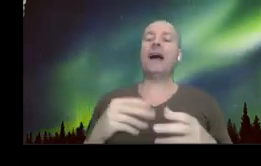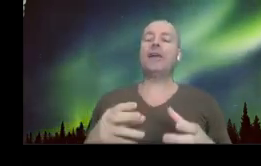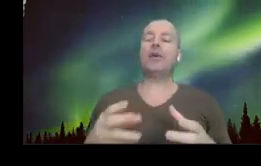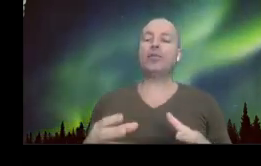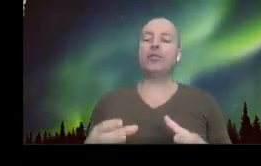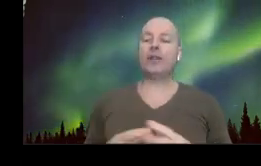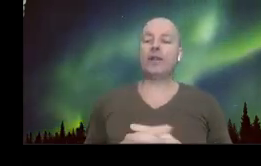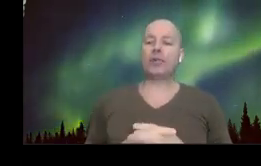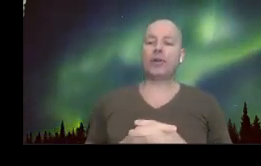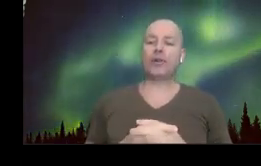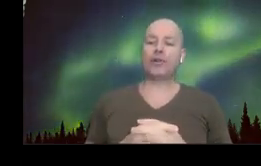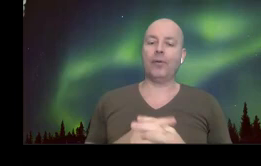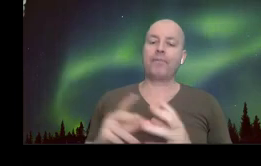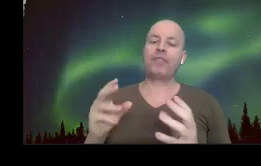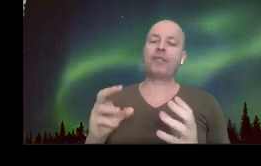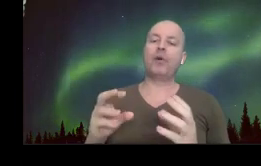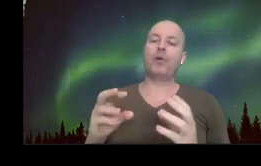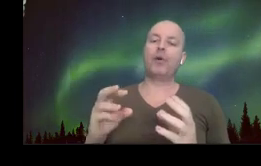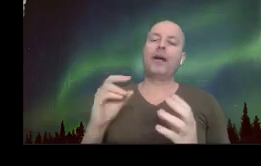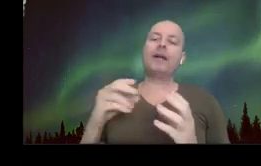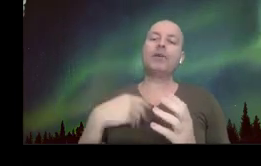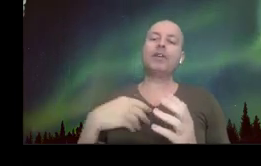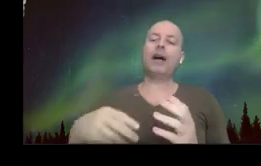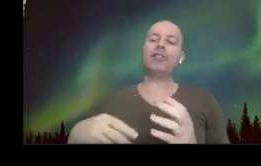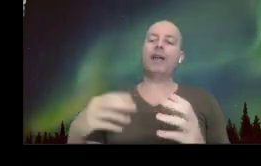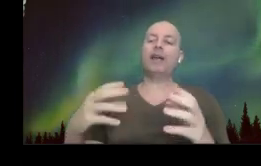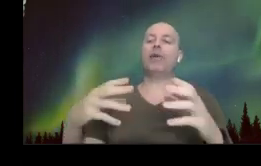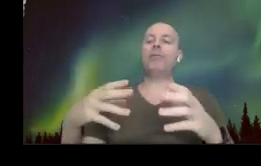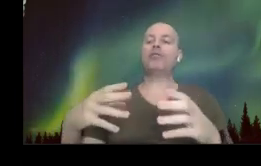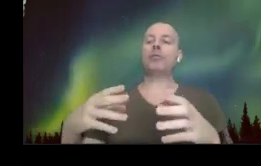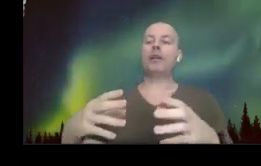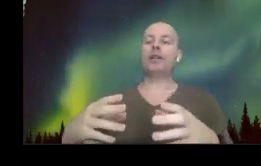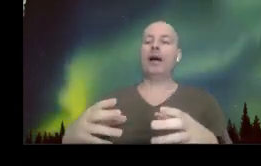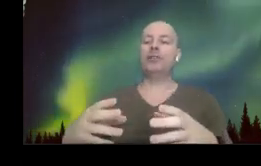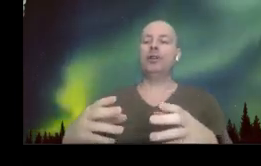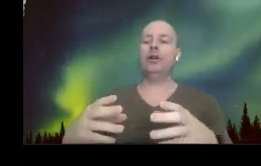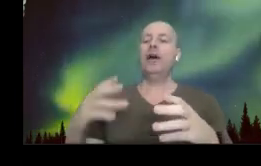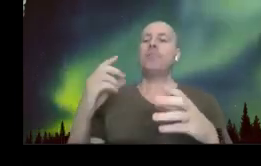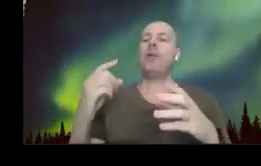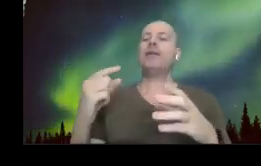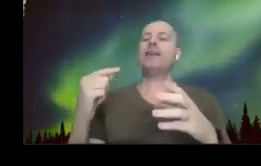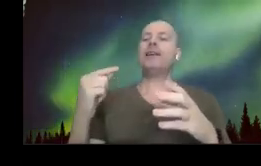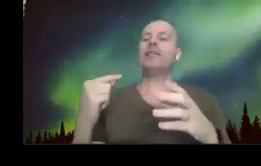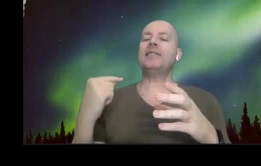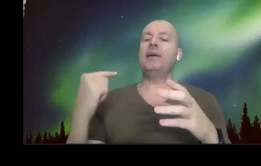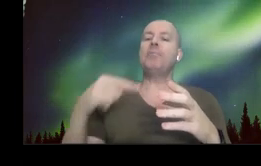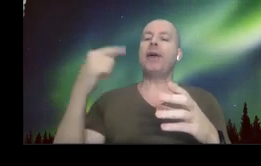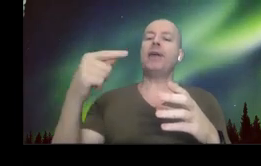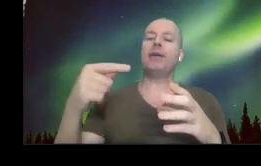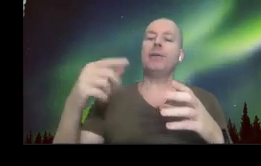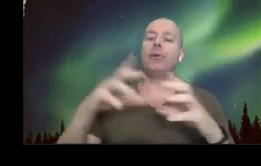de mosaicos de unidades de conservação. Então, cada unidade tem a sua particularidade, mas